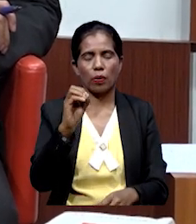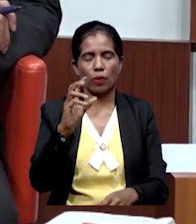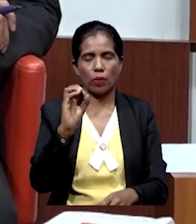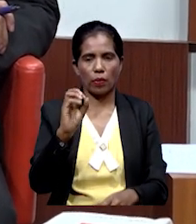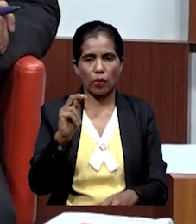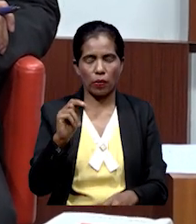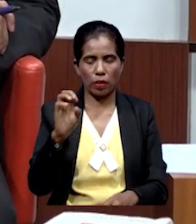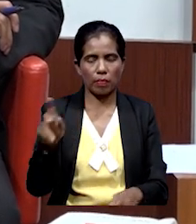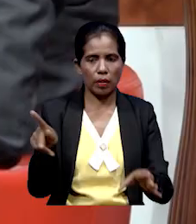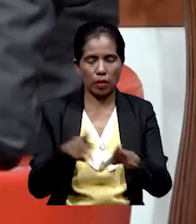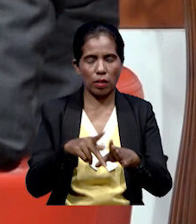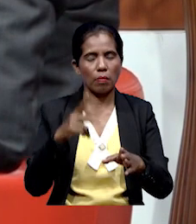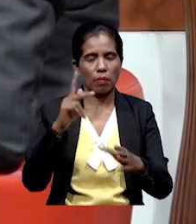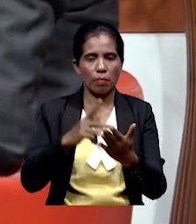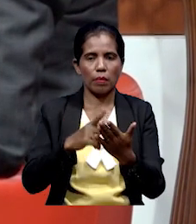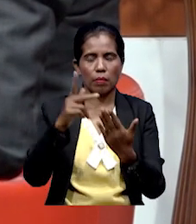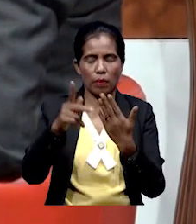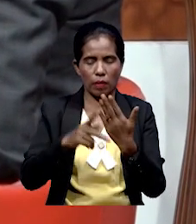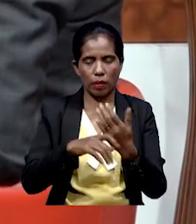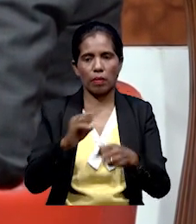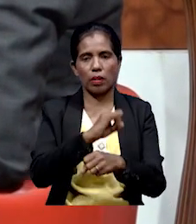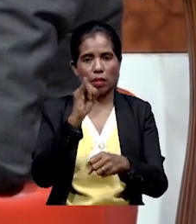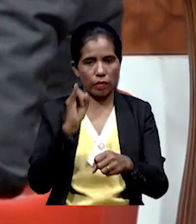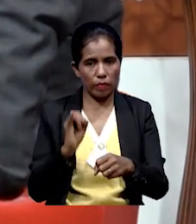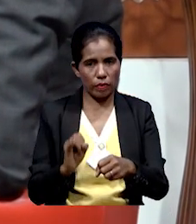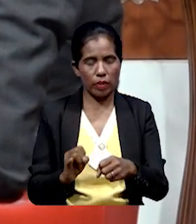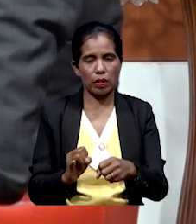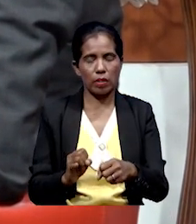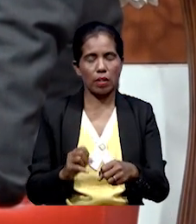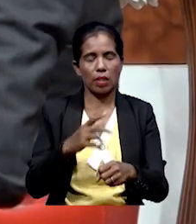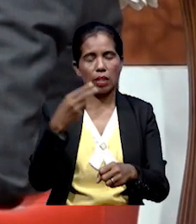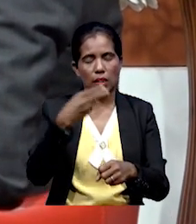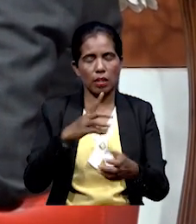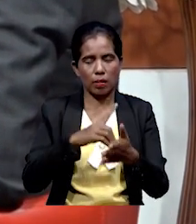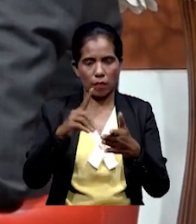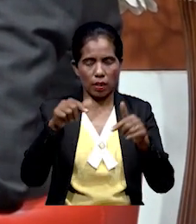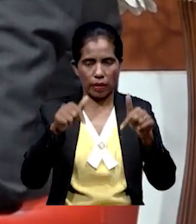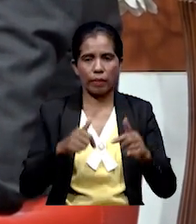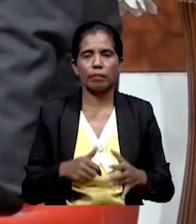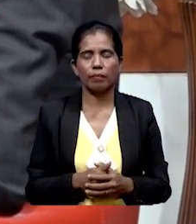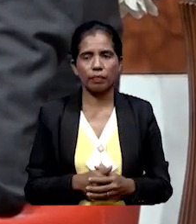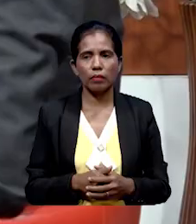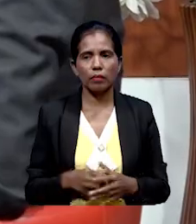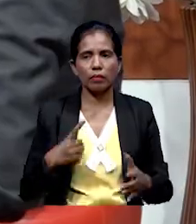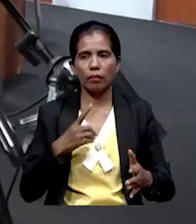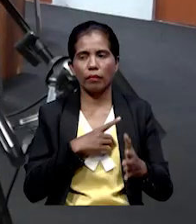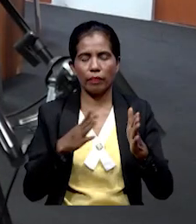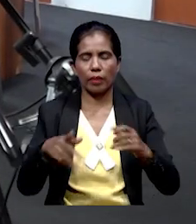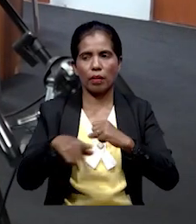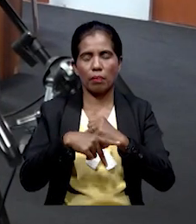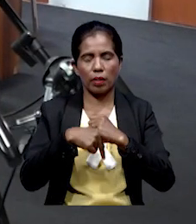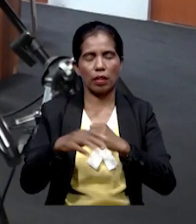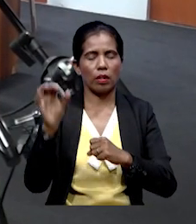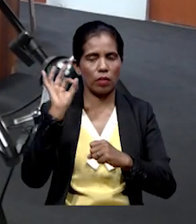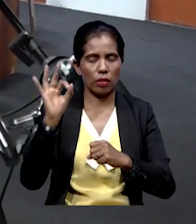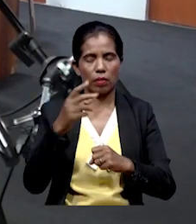Banheira participa em programa Grande Entrevista, quinta semana, né? E estúdio 2 GMN Bebora Dili. Deputado Bancara Kuntune Ateten